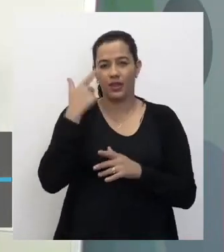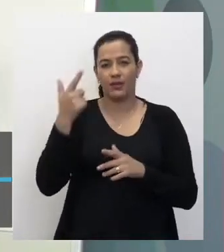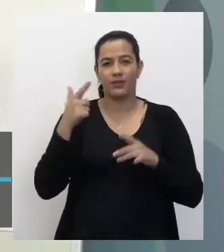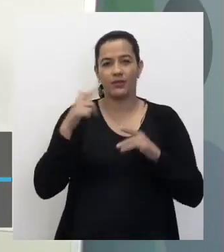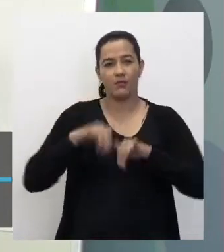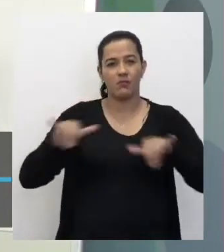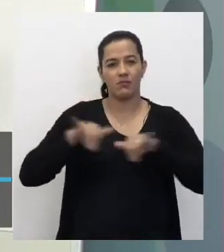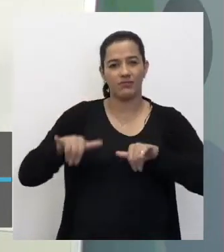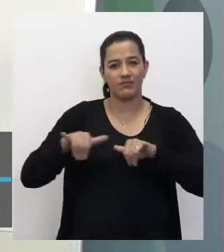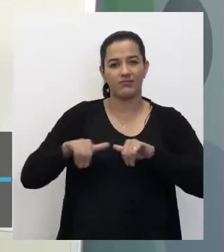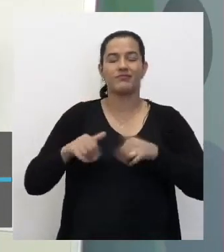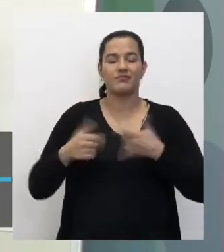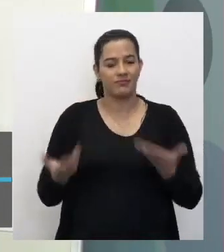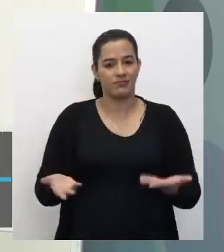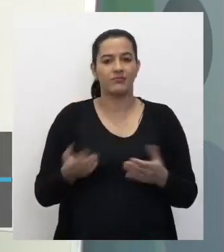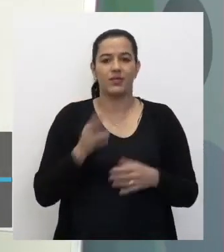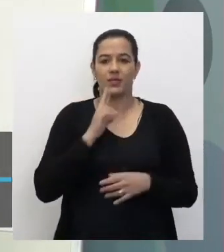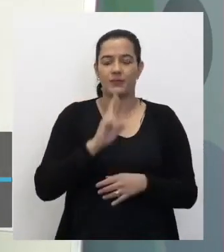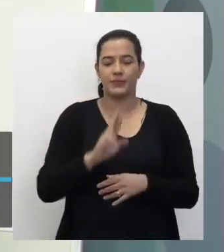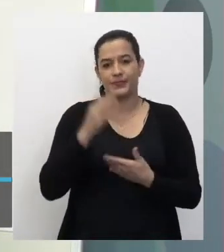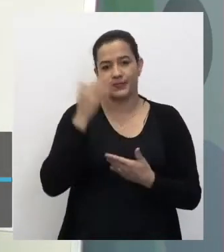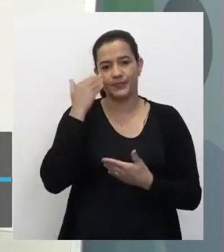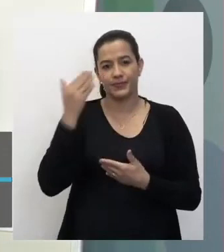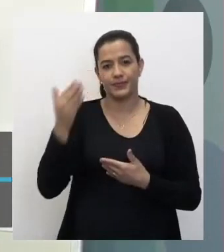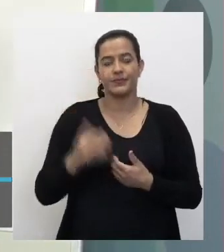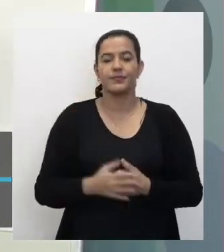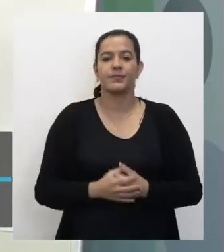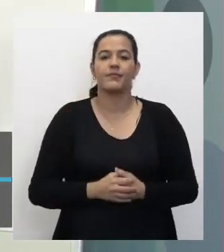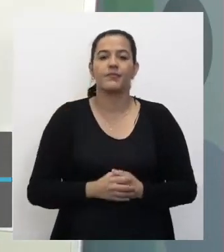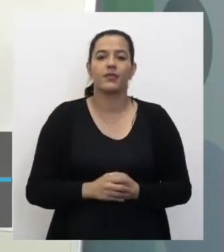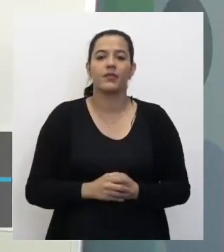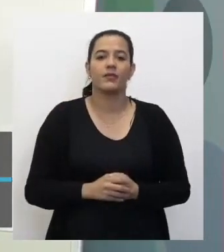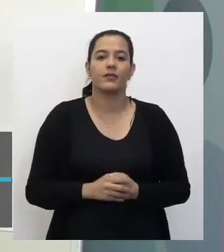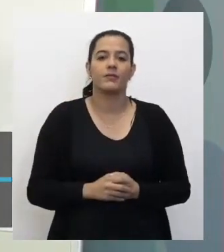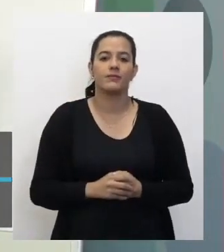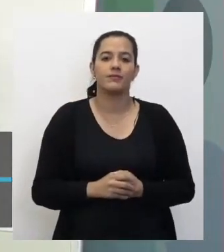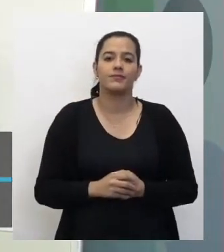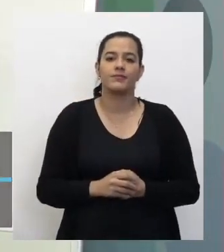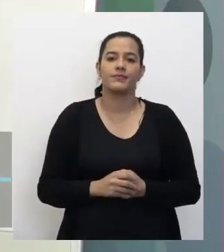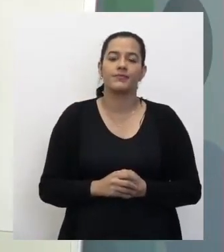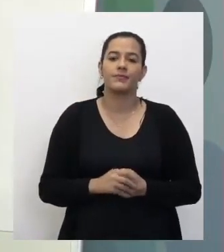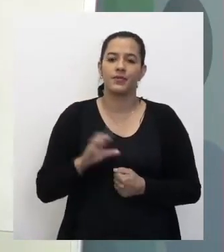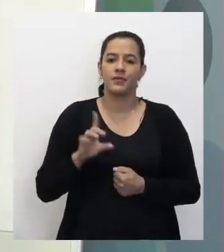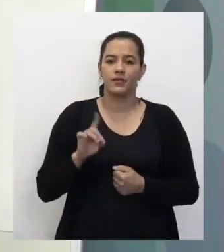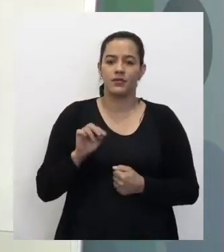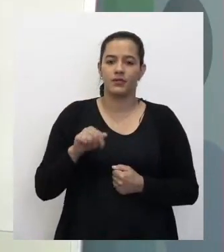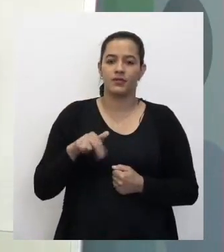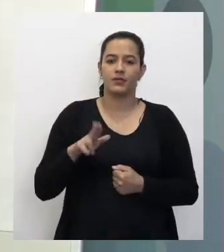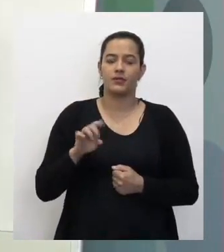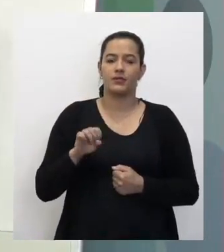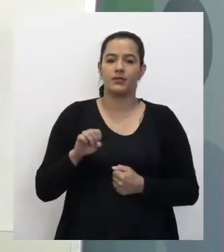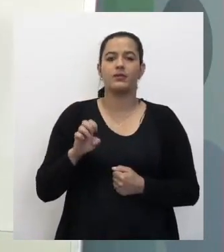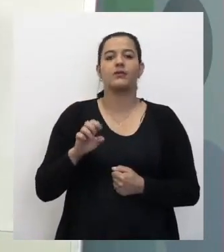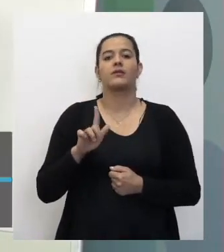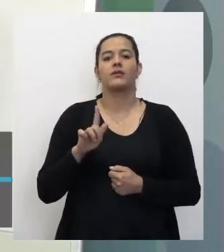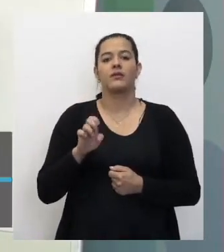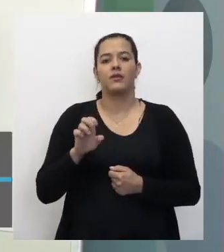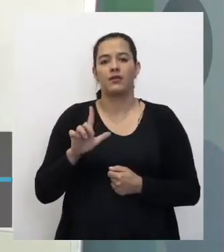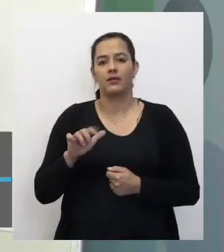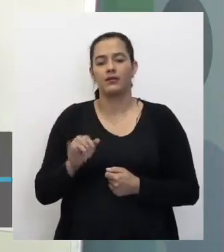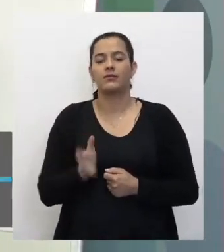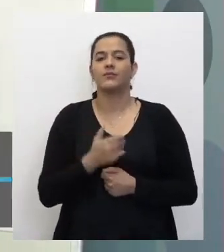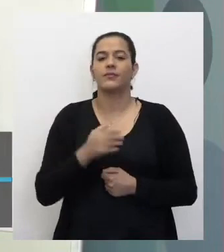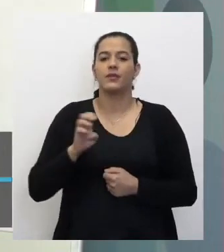Então, thank you, Juliana. A Ingrid, Fernanda, Débora Peixoto, Matheus Felipe, Emerson,